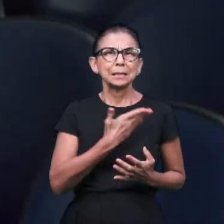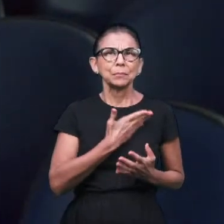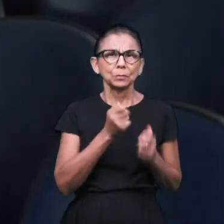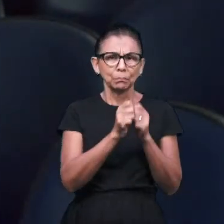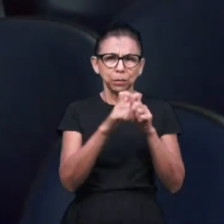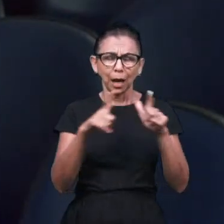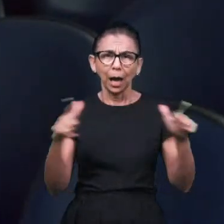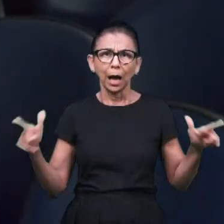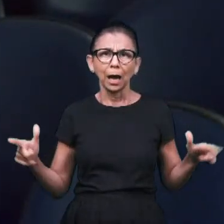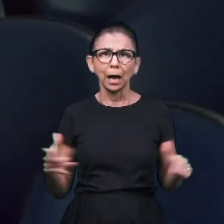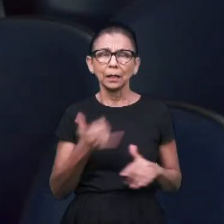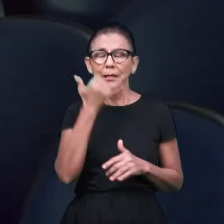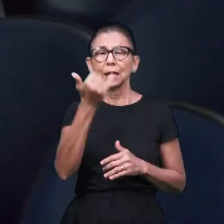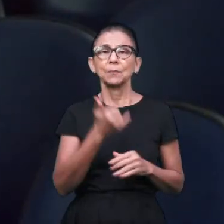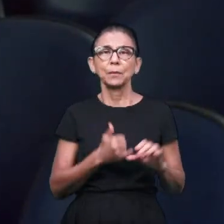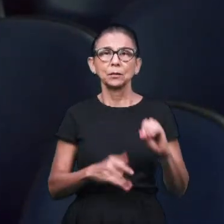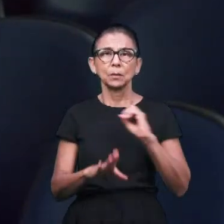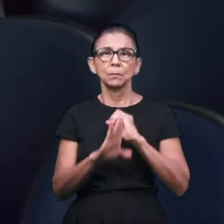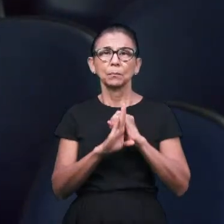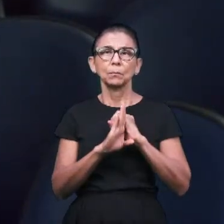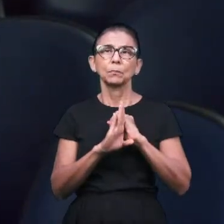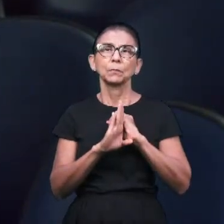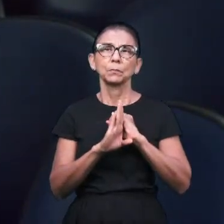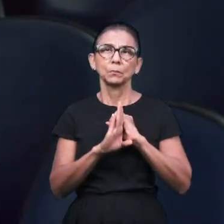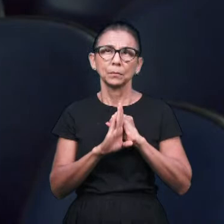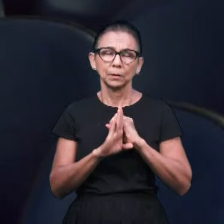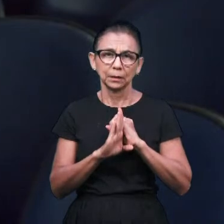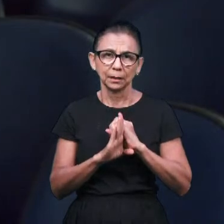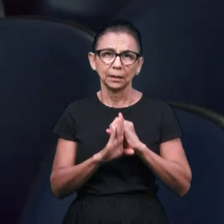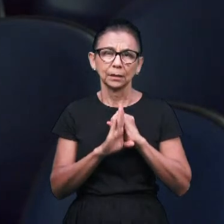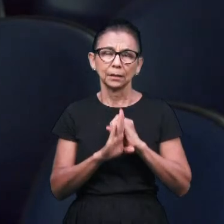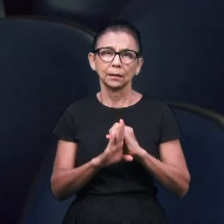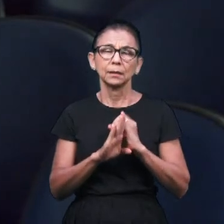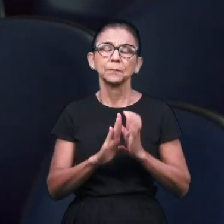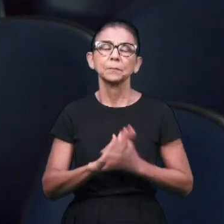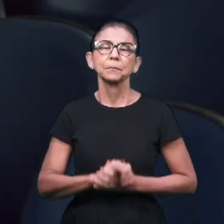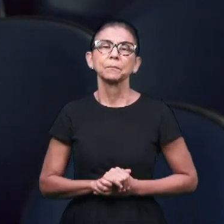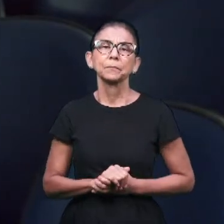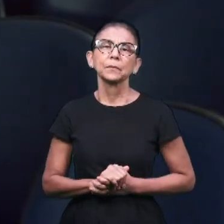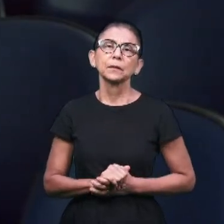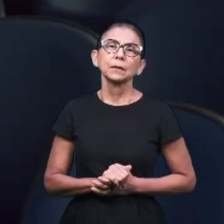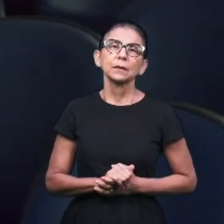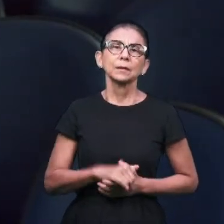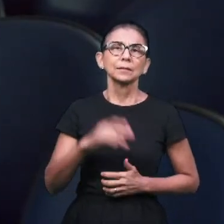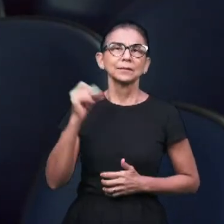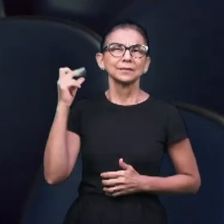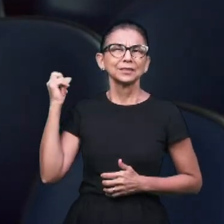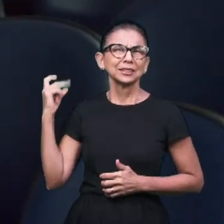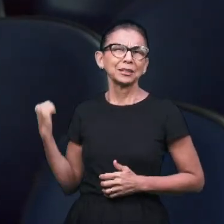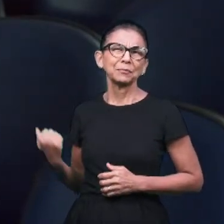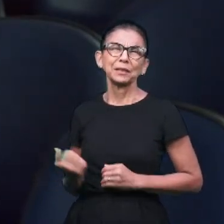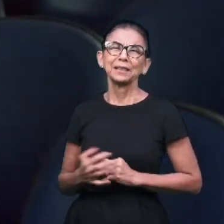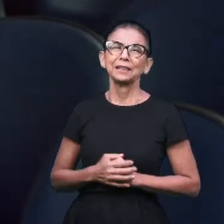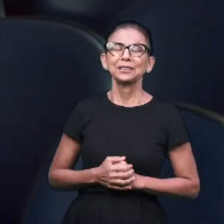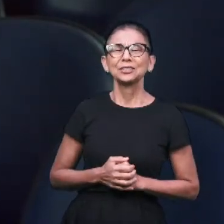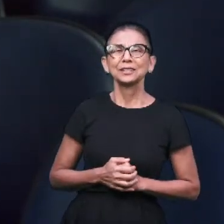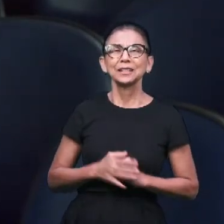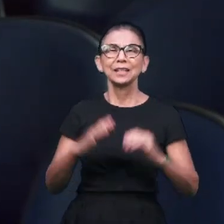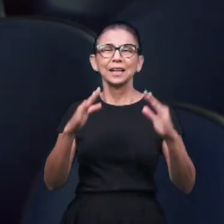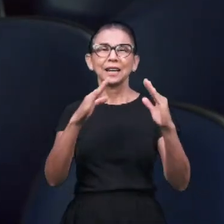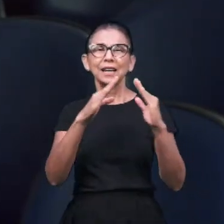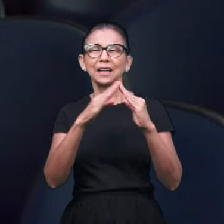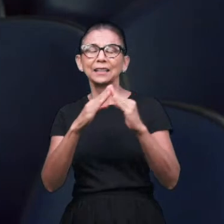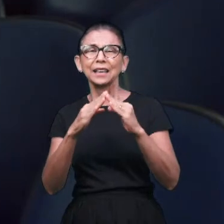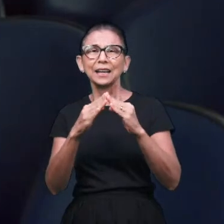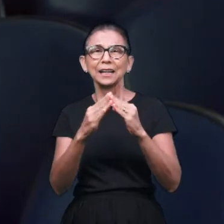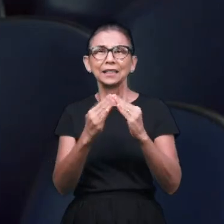num toque no computador, né? Antigamente as famílias tinham cerca, um do lado do outro, então era mais difícil todo dia ver a pessoa, não tinha